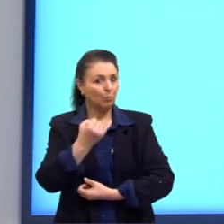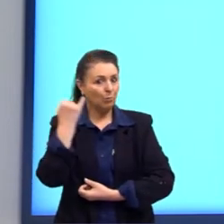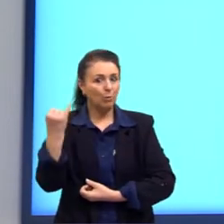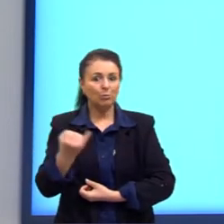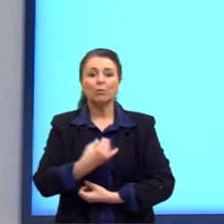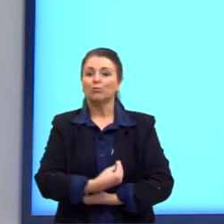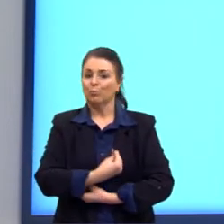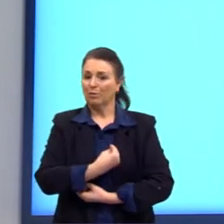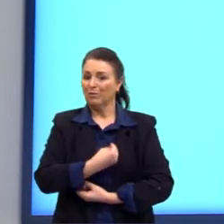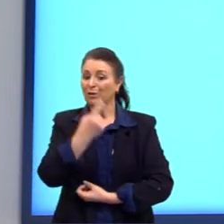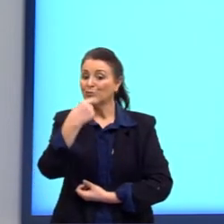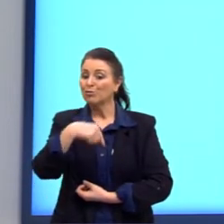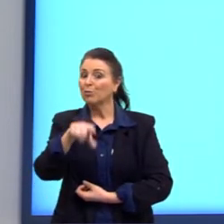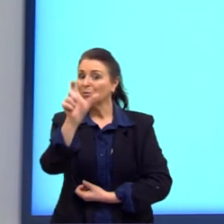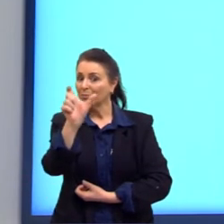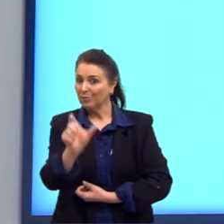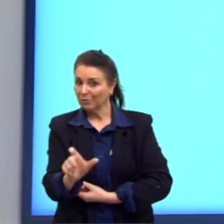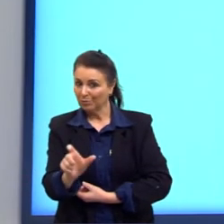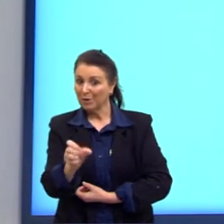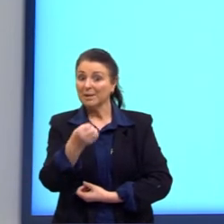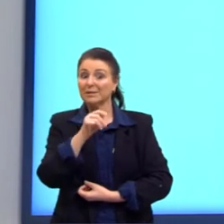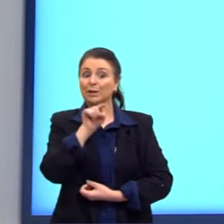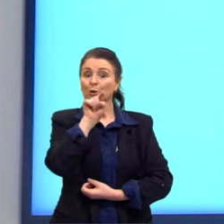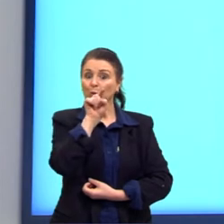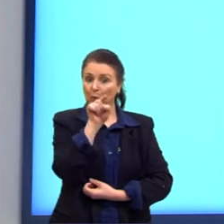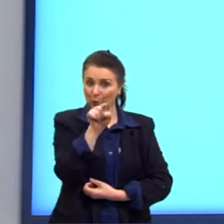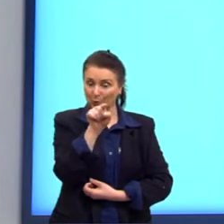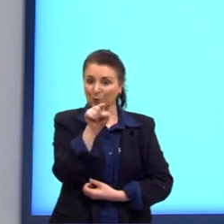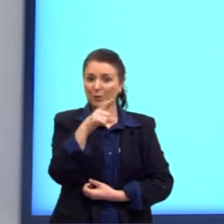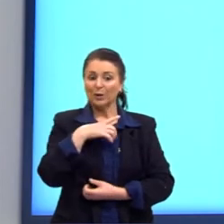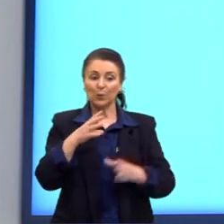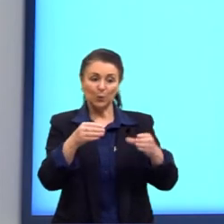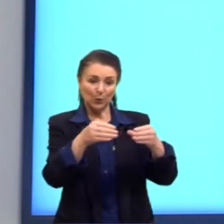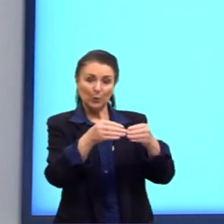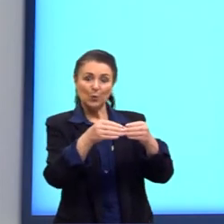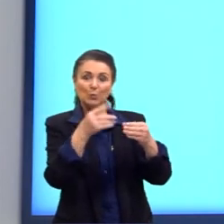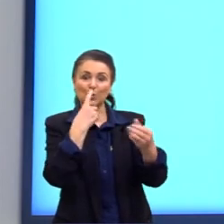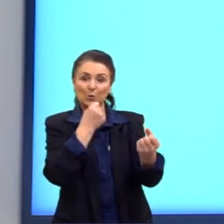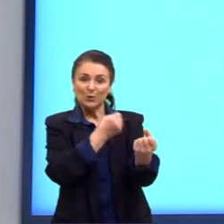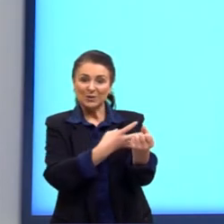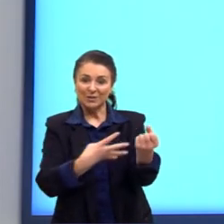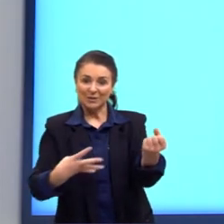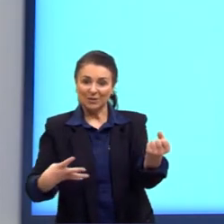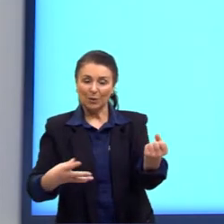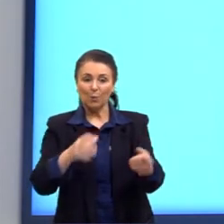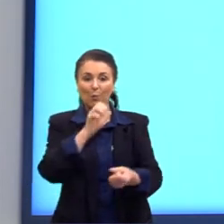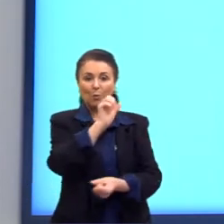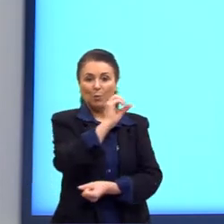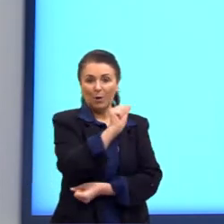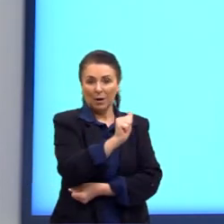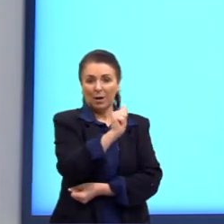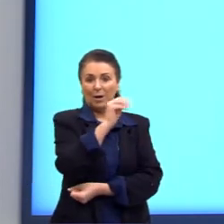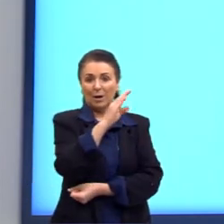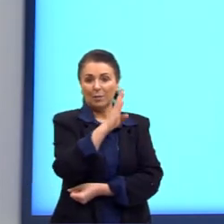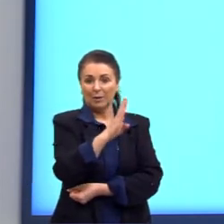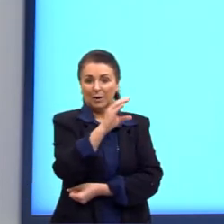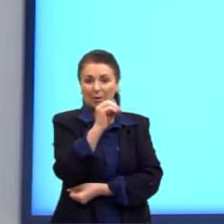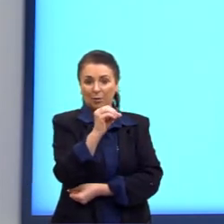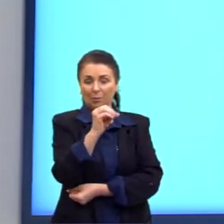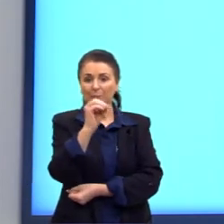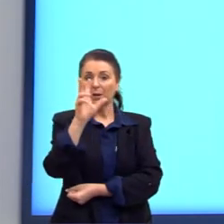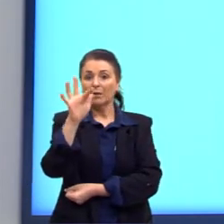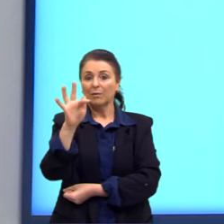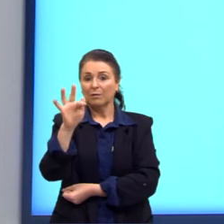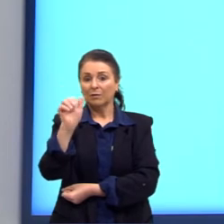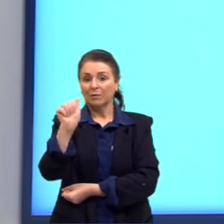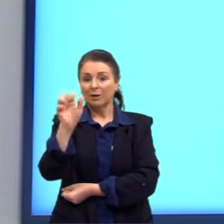você que faz parte então desses grupos sanguíneos Aqui nós temos ao sistema ABO e o fator Rh então